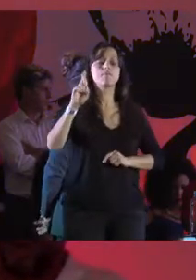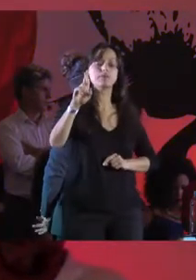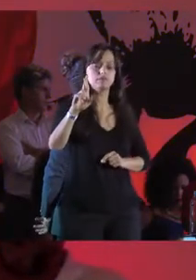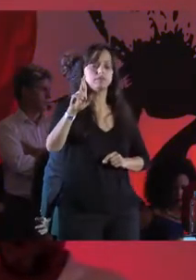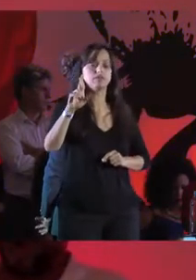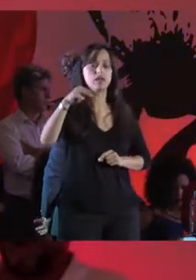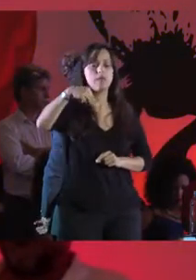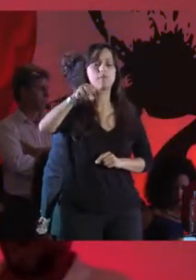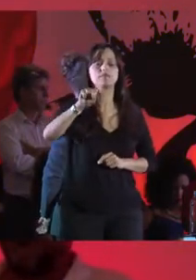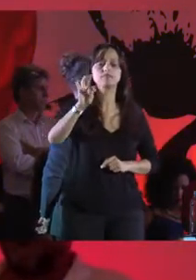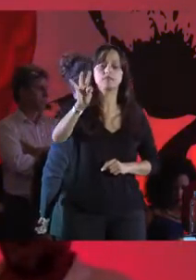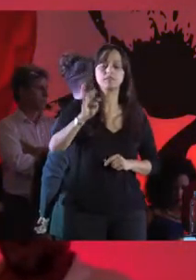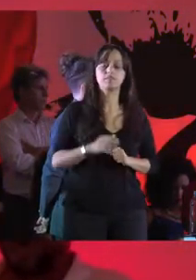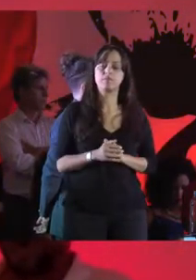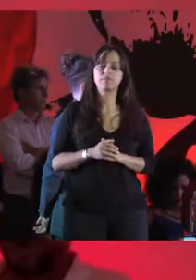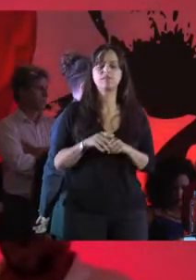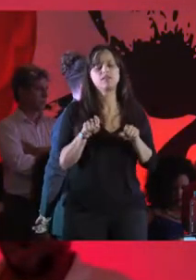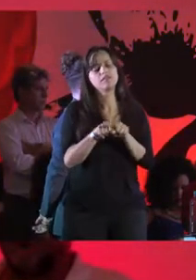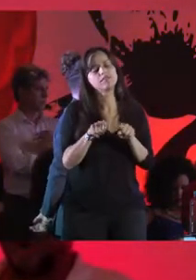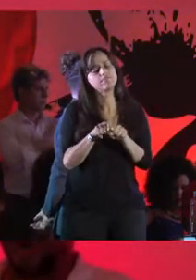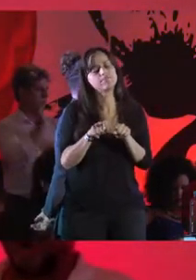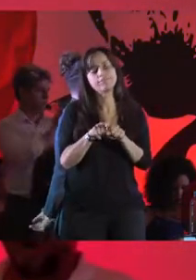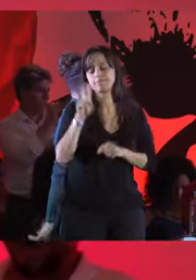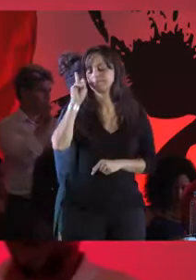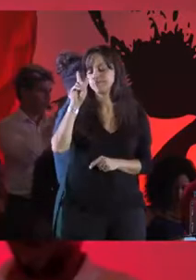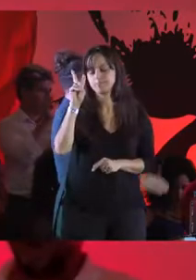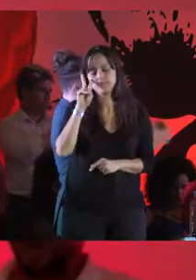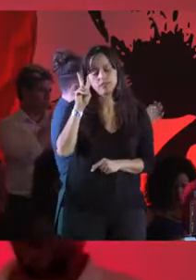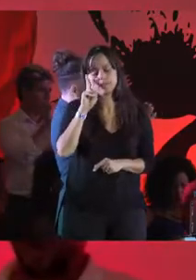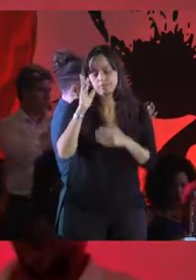Da minha querida companheira Marisa.